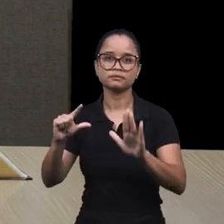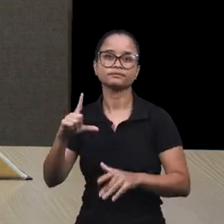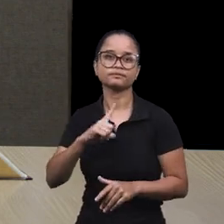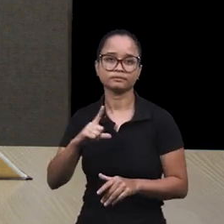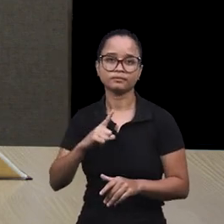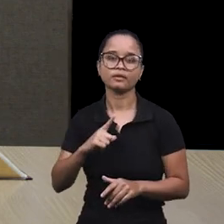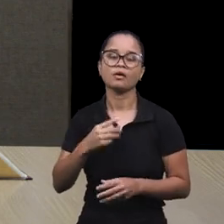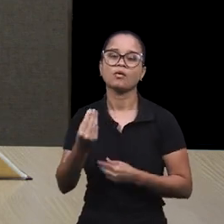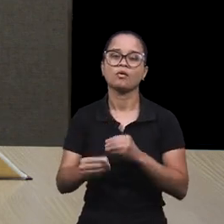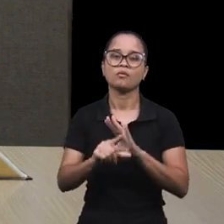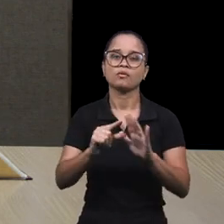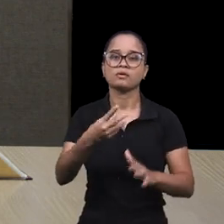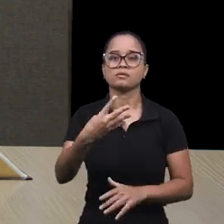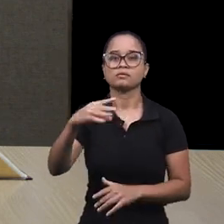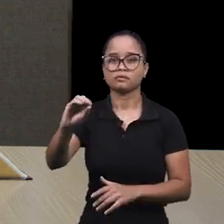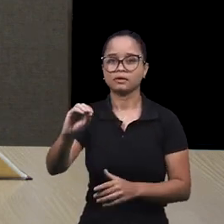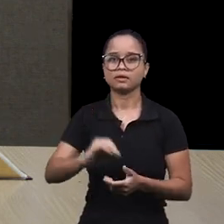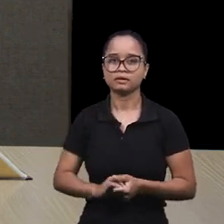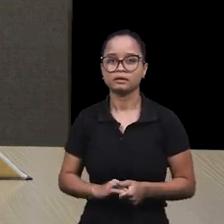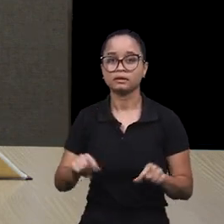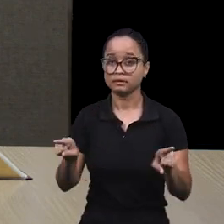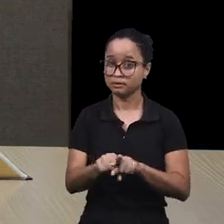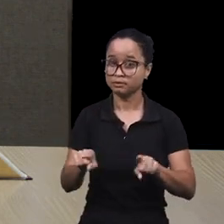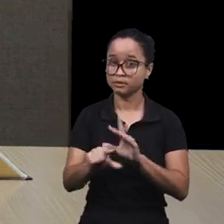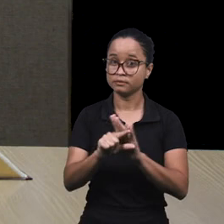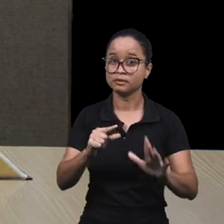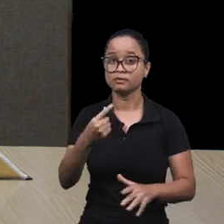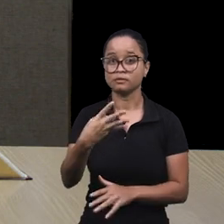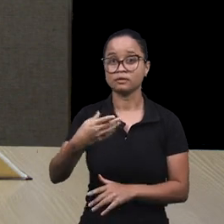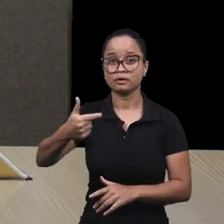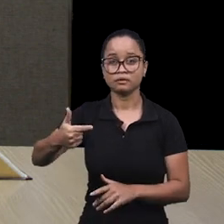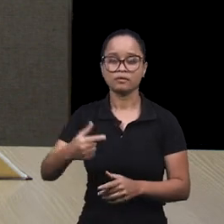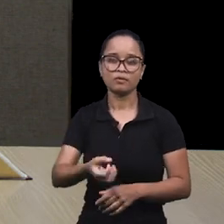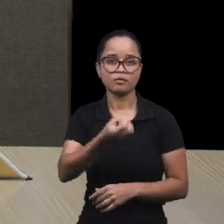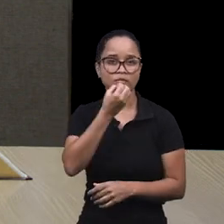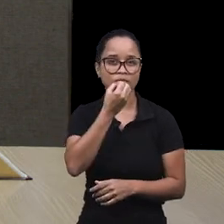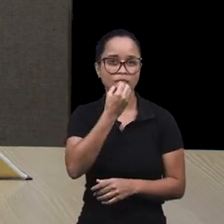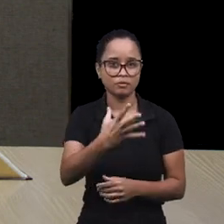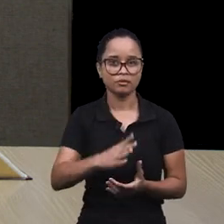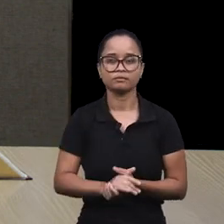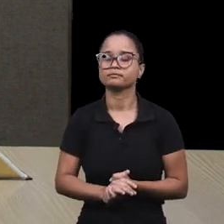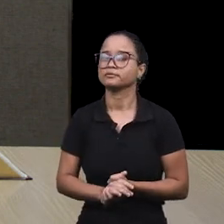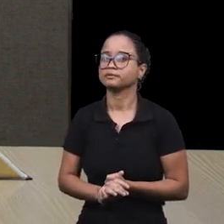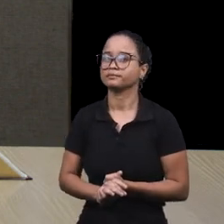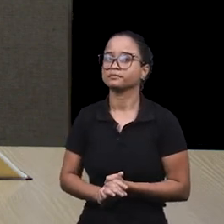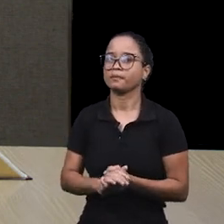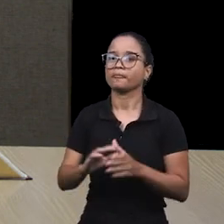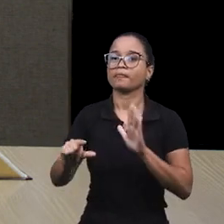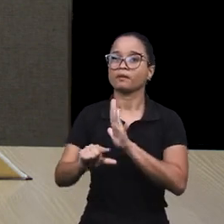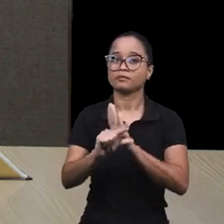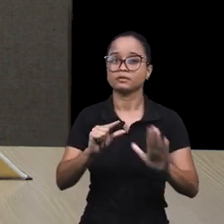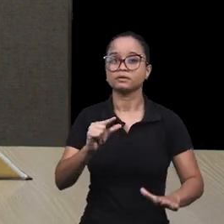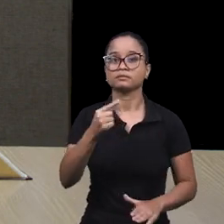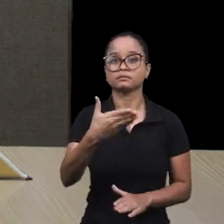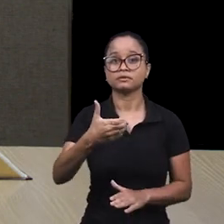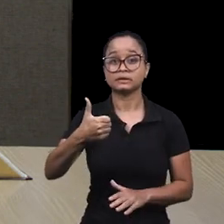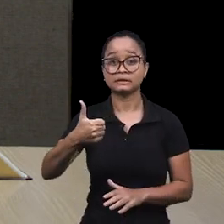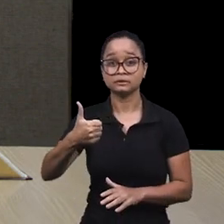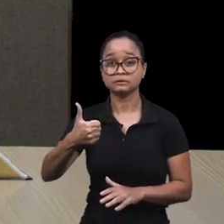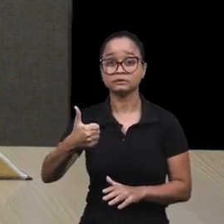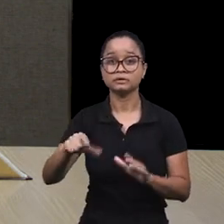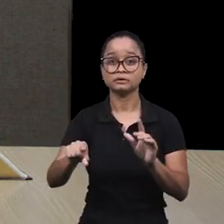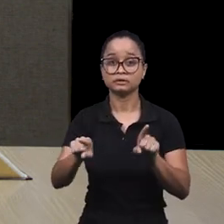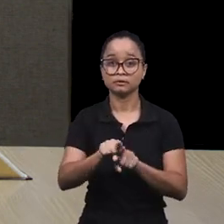como o versículo 40 e o versículo 42. Mas foi muito bem citado o versículo 41 e o versículo